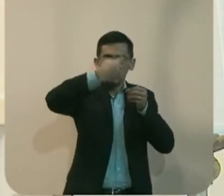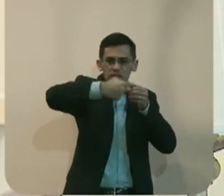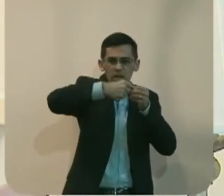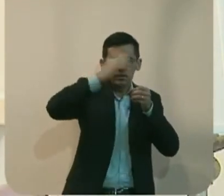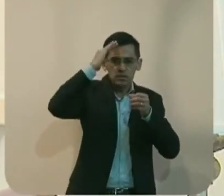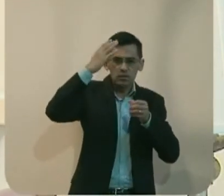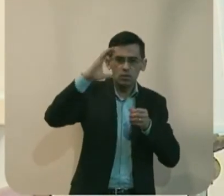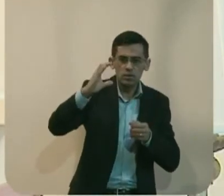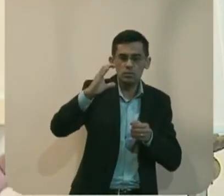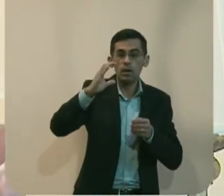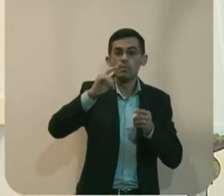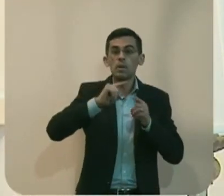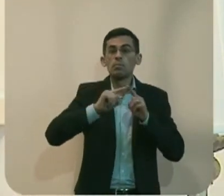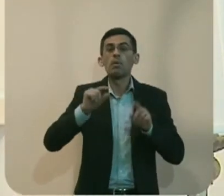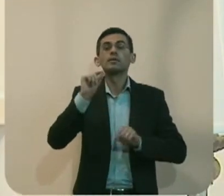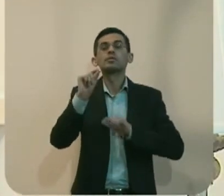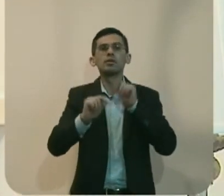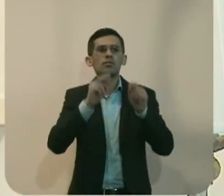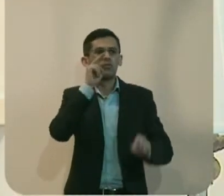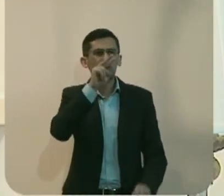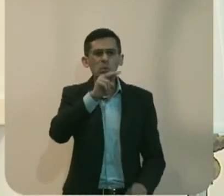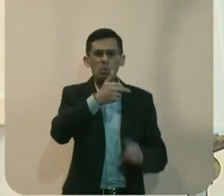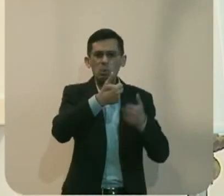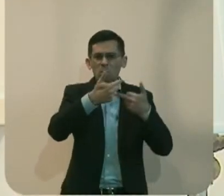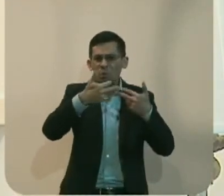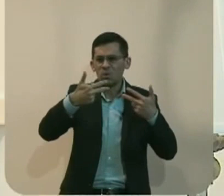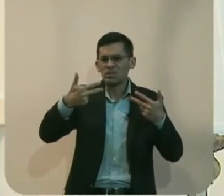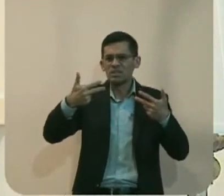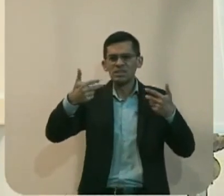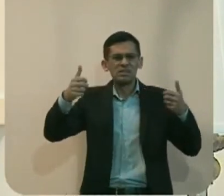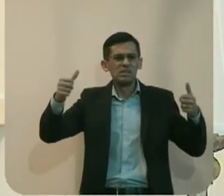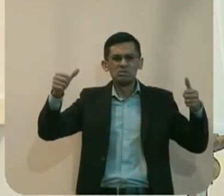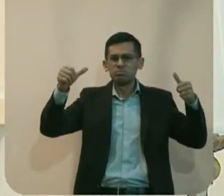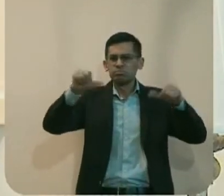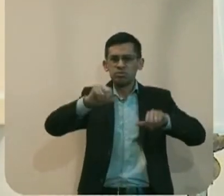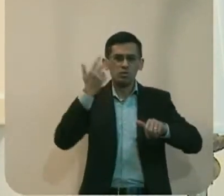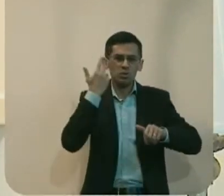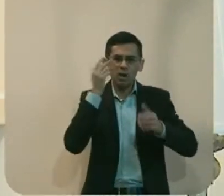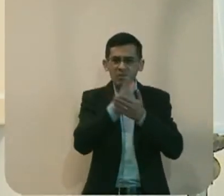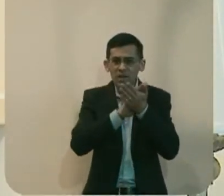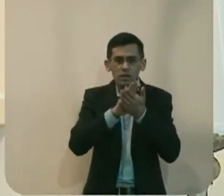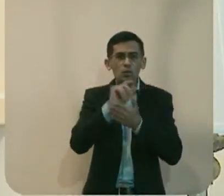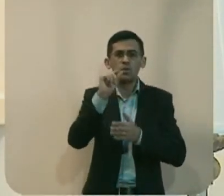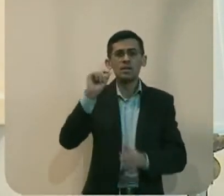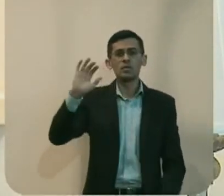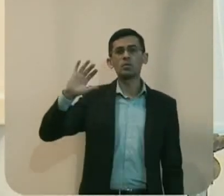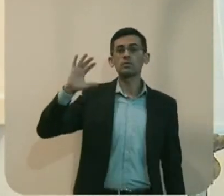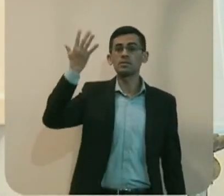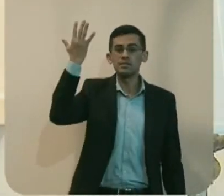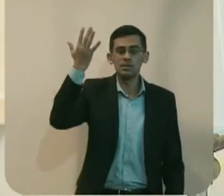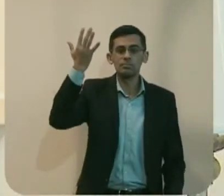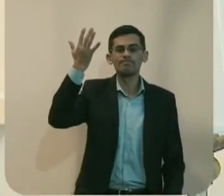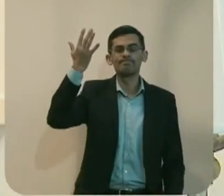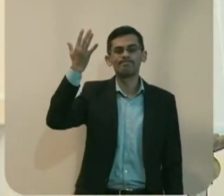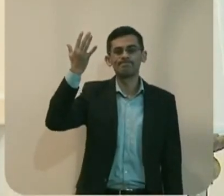cidade? E de repente a gente está vendo coisas que são fora do normal. O que é que está acontecendo